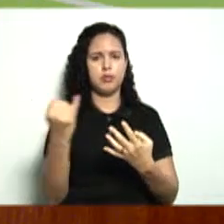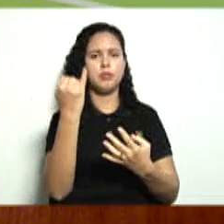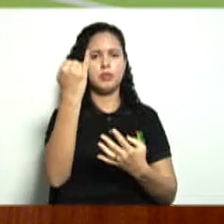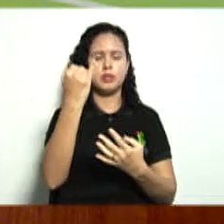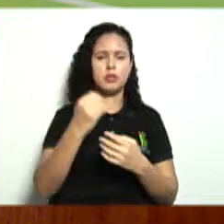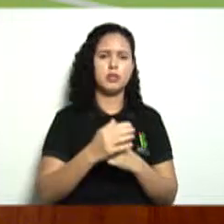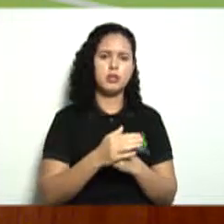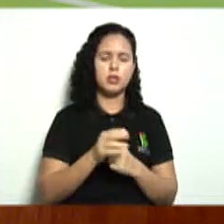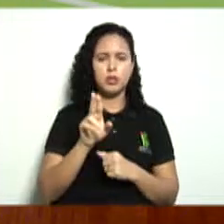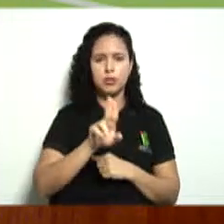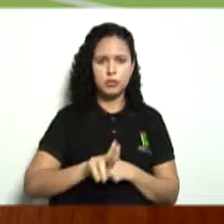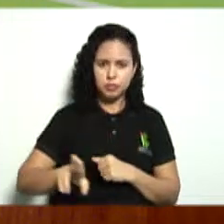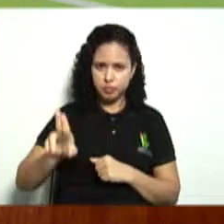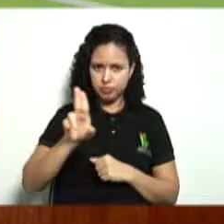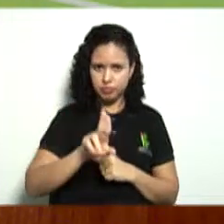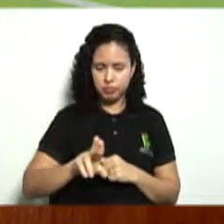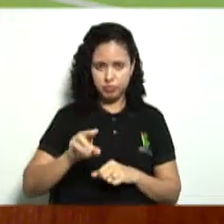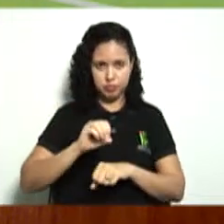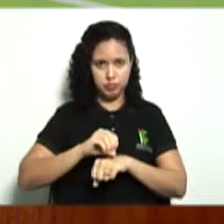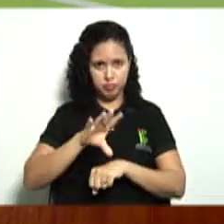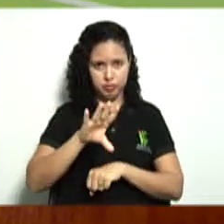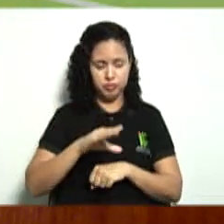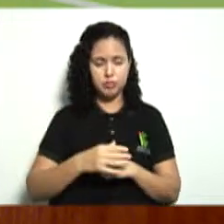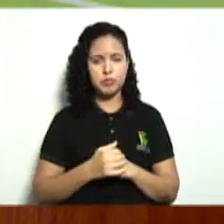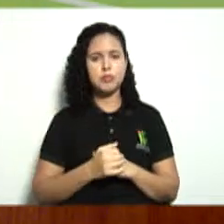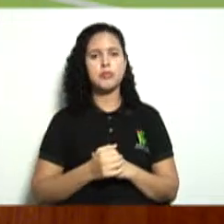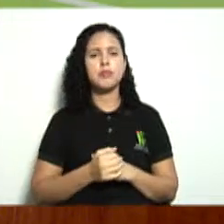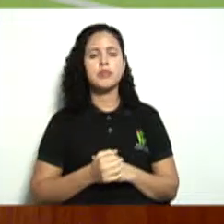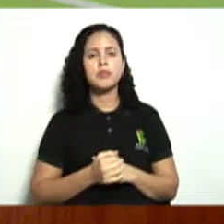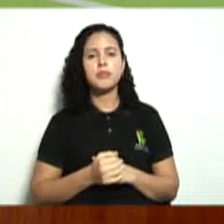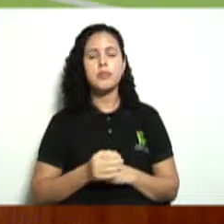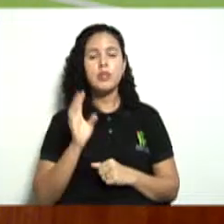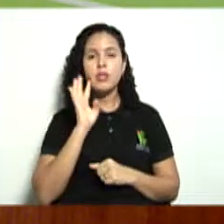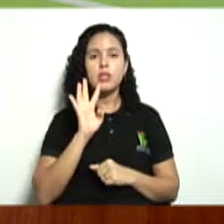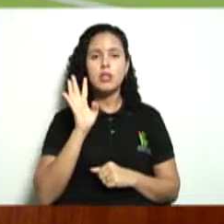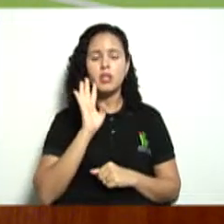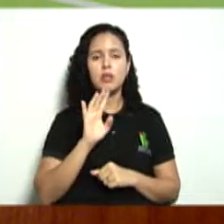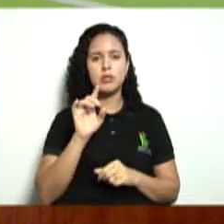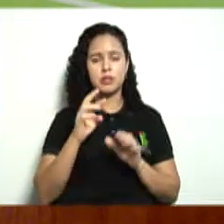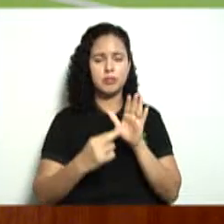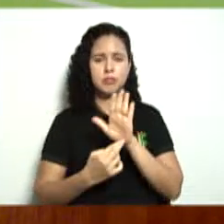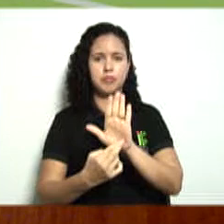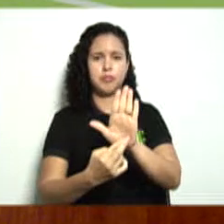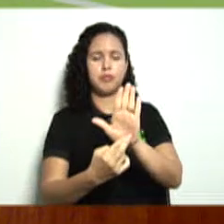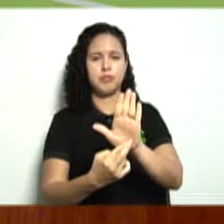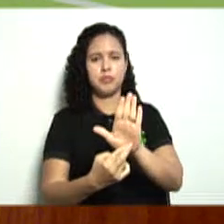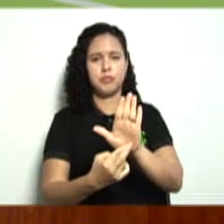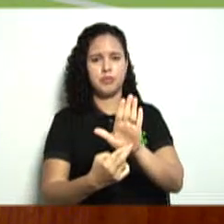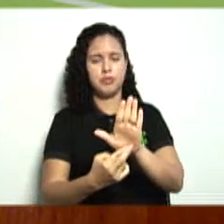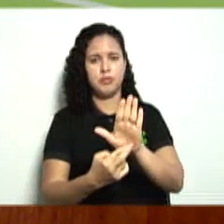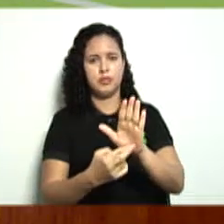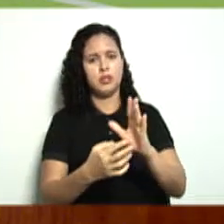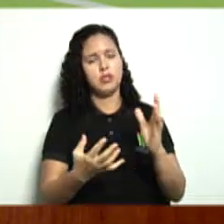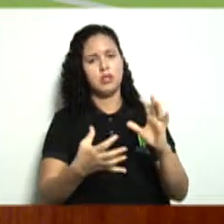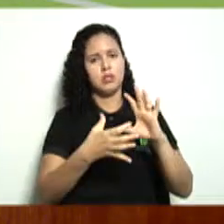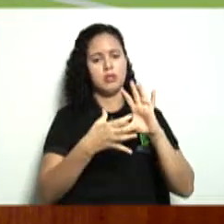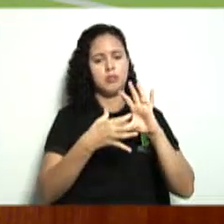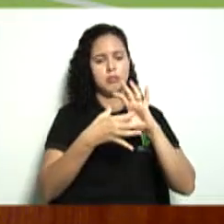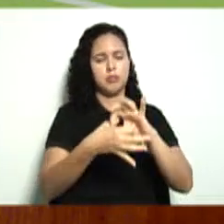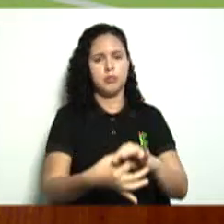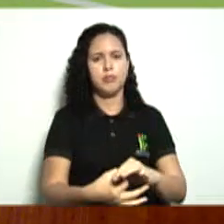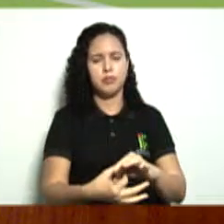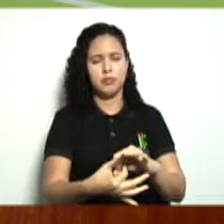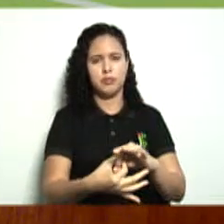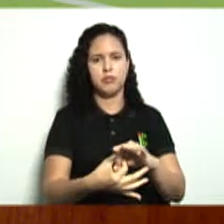Você pode, o legal do PowerPoint, mais uma dica aí, tá? O legal do PowerPoint, você está fazendo uma apresentação. Questão dos hiperlinks, certo? Você